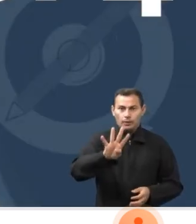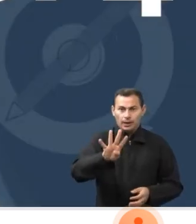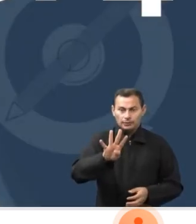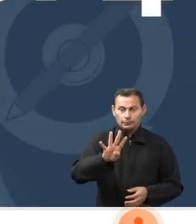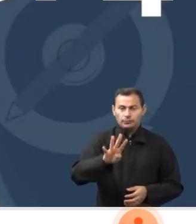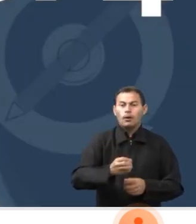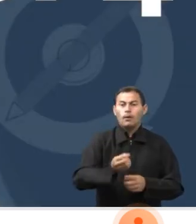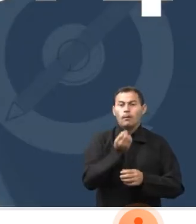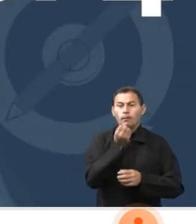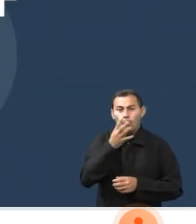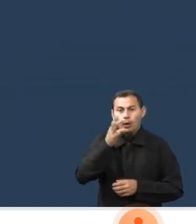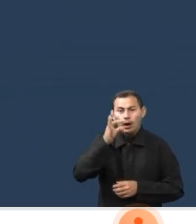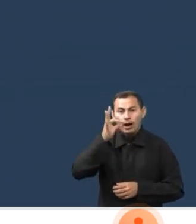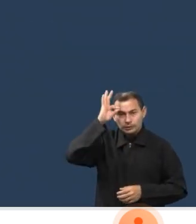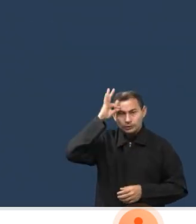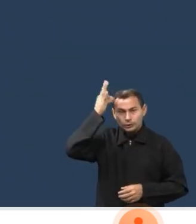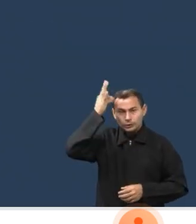Boa sorte.